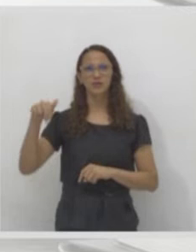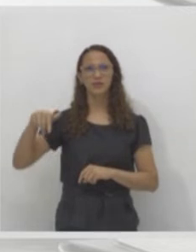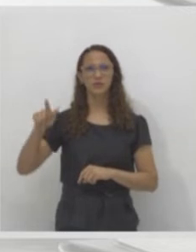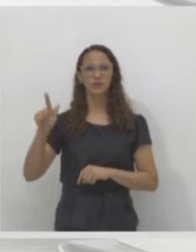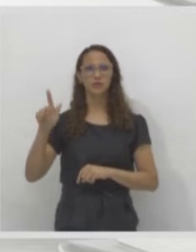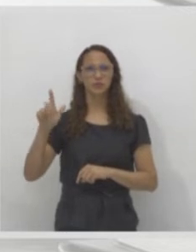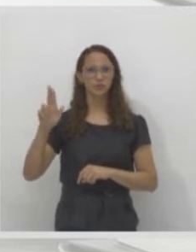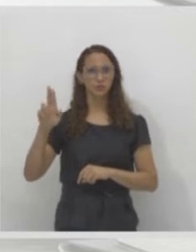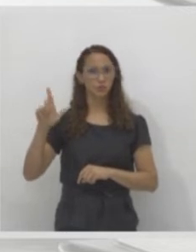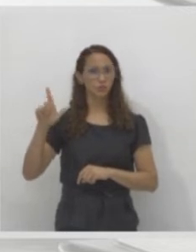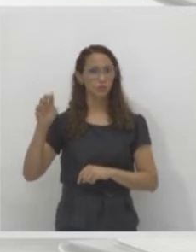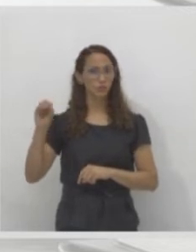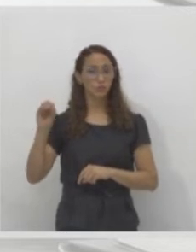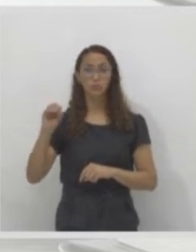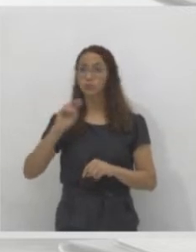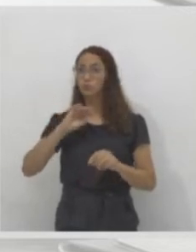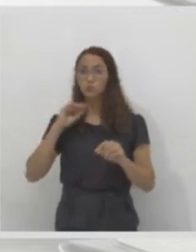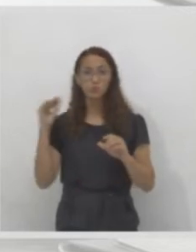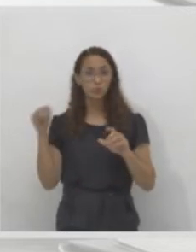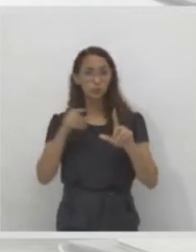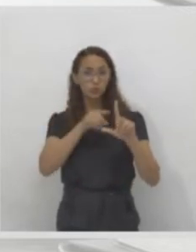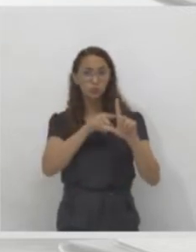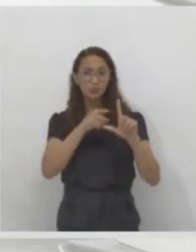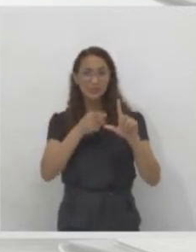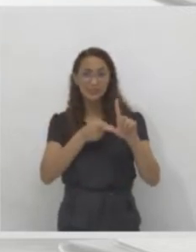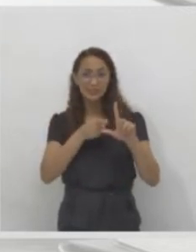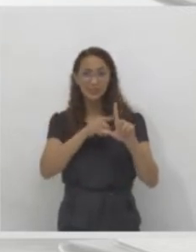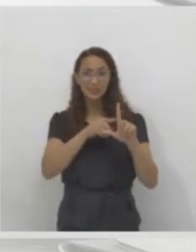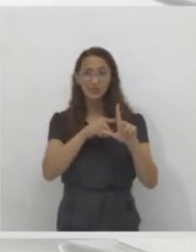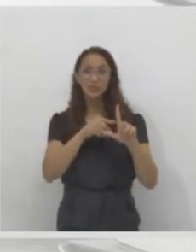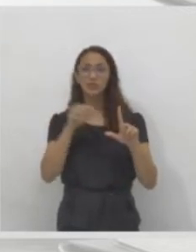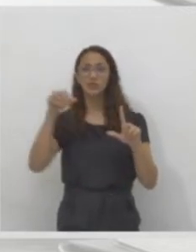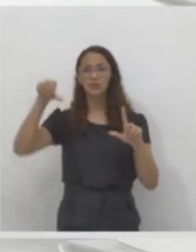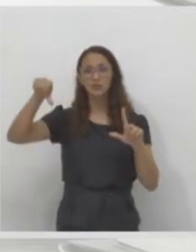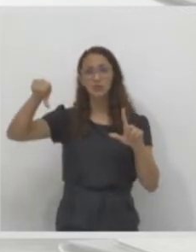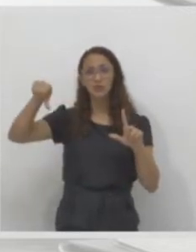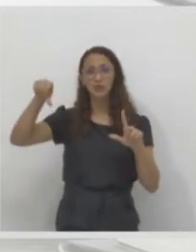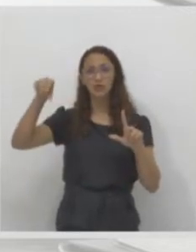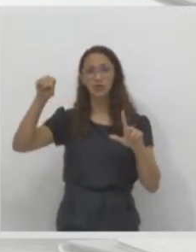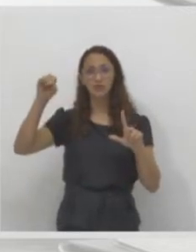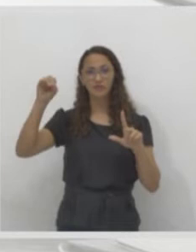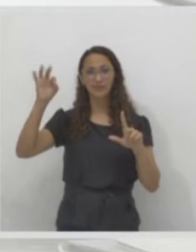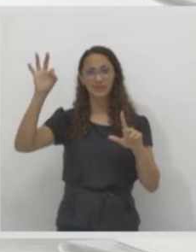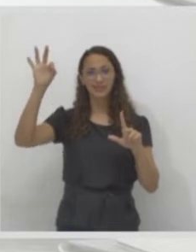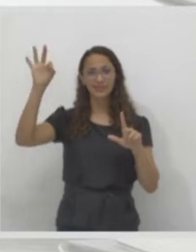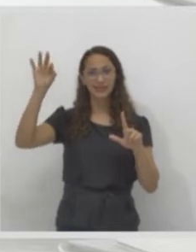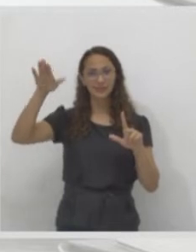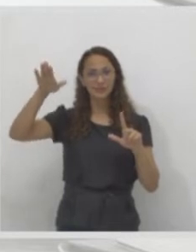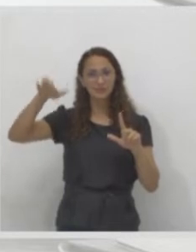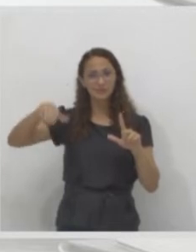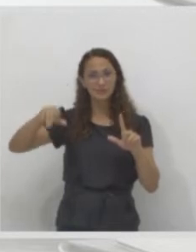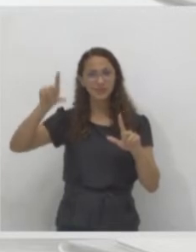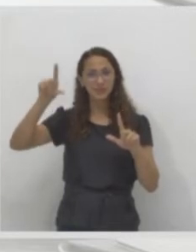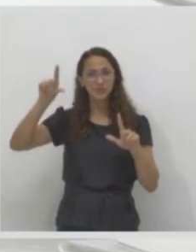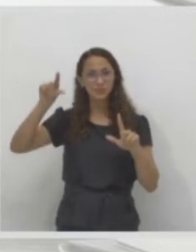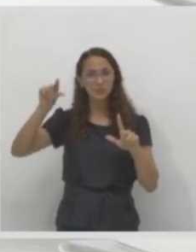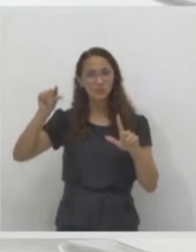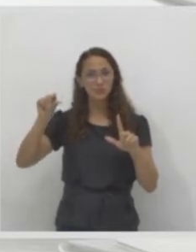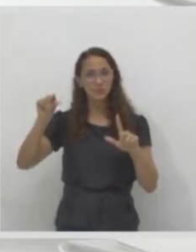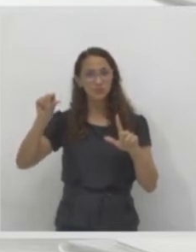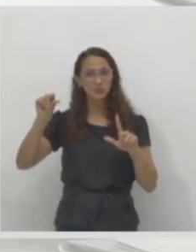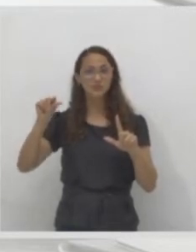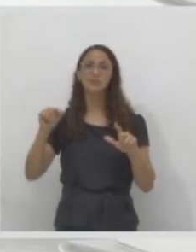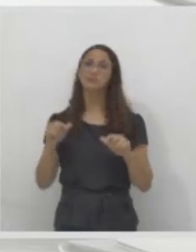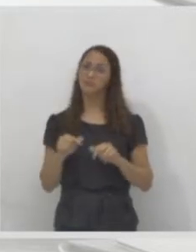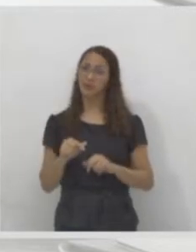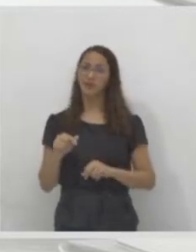seus ângulos medem menos que 90 graus. Ou seja, são ângulos internos